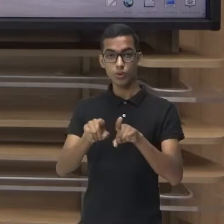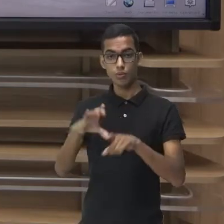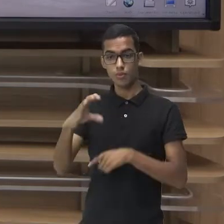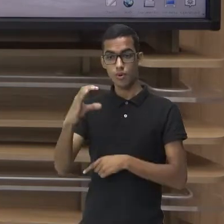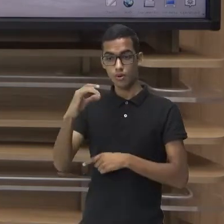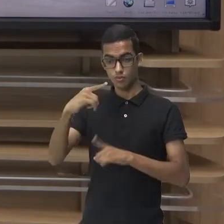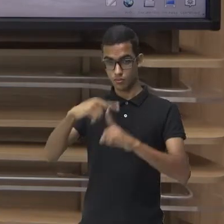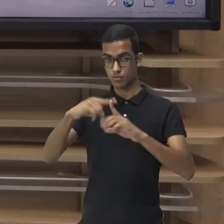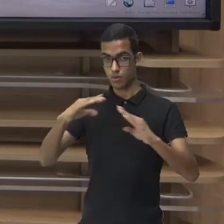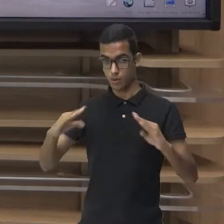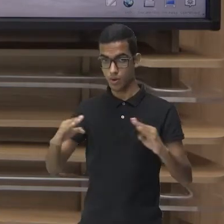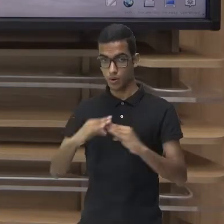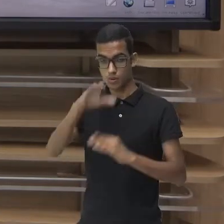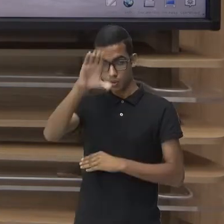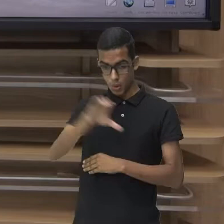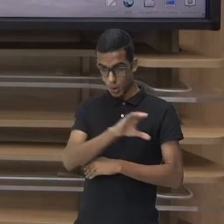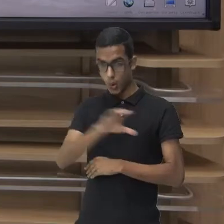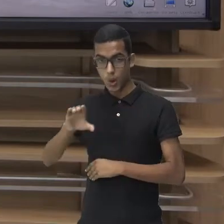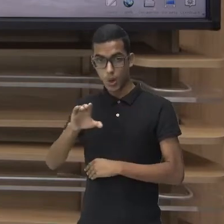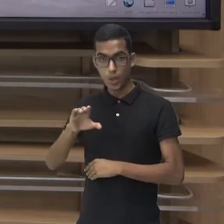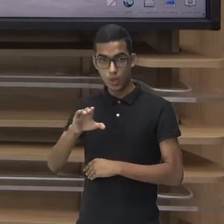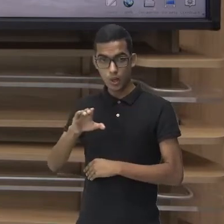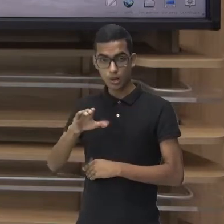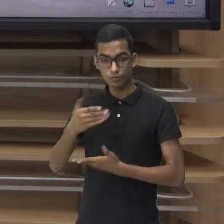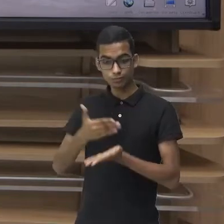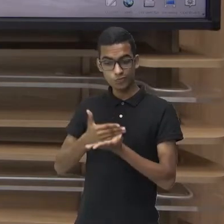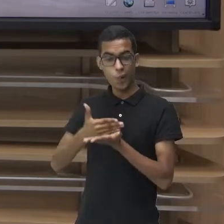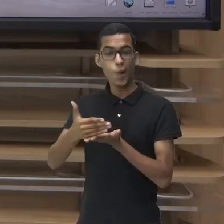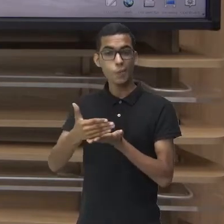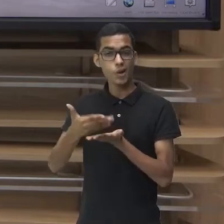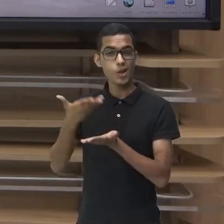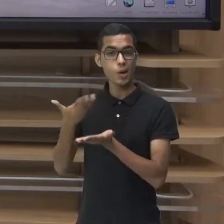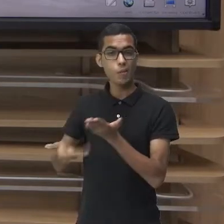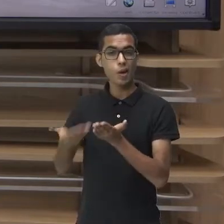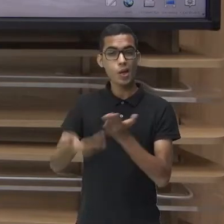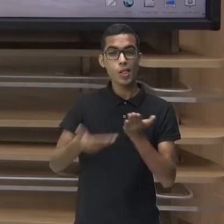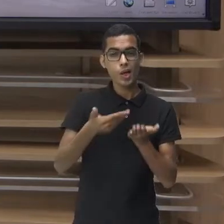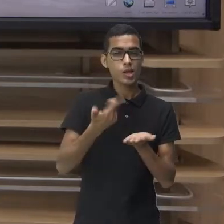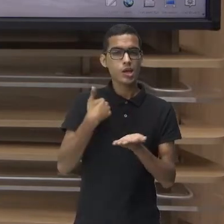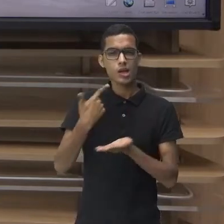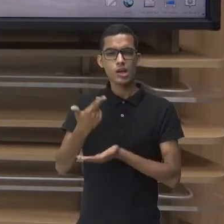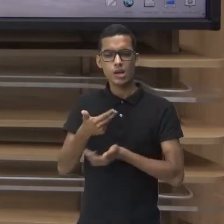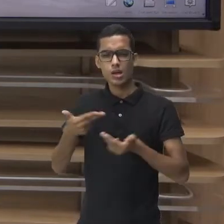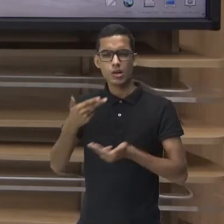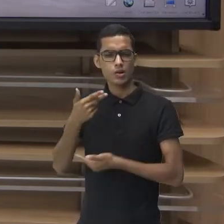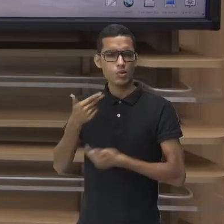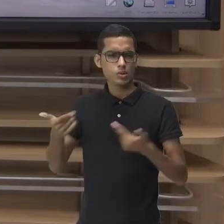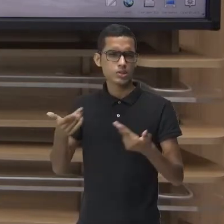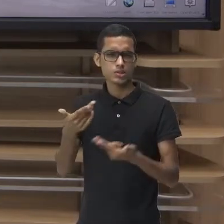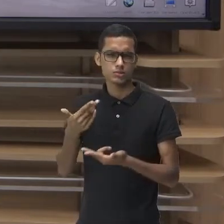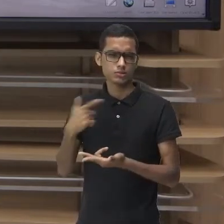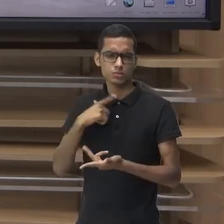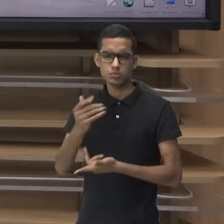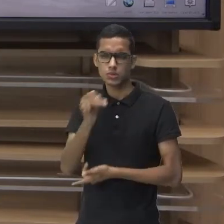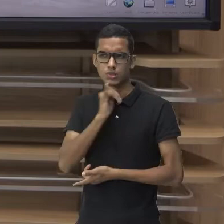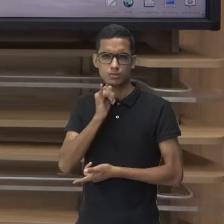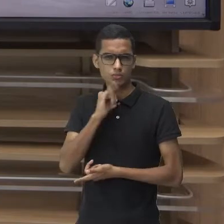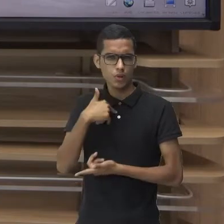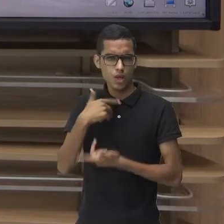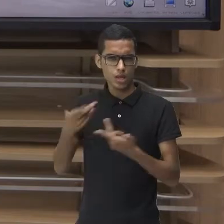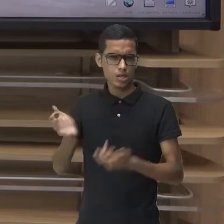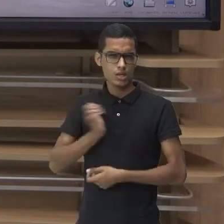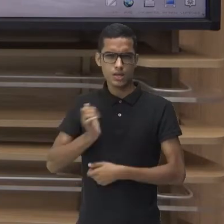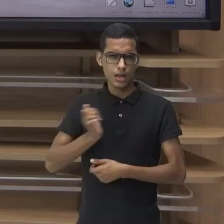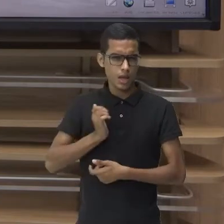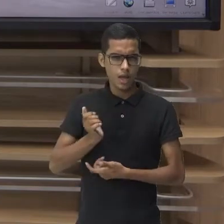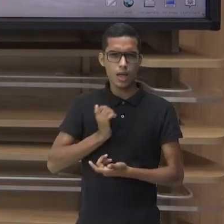privilégios, começam a ser atingidos ali por essas mudanças. Nós vimos na aula passada da professora Pet, vocês